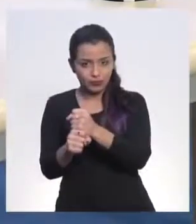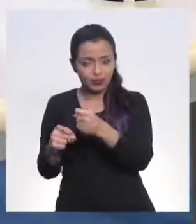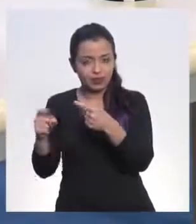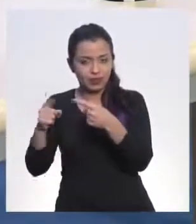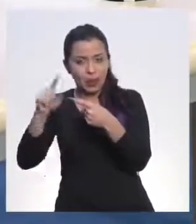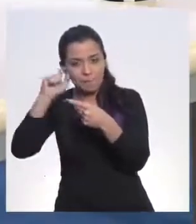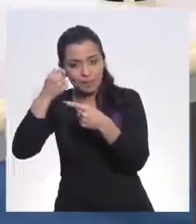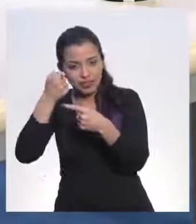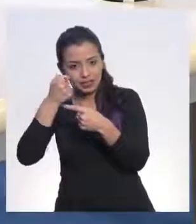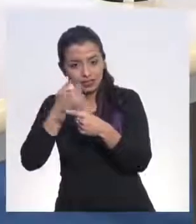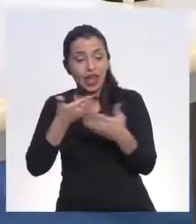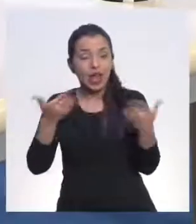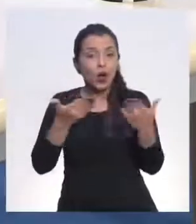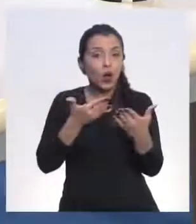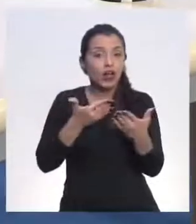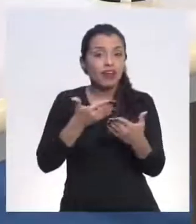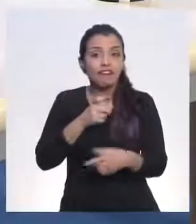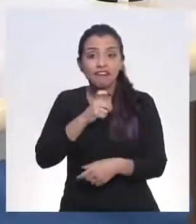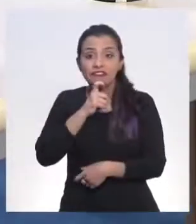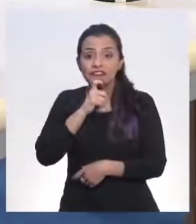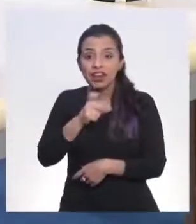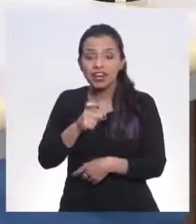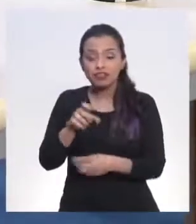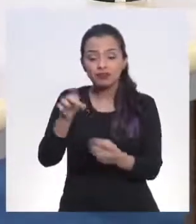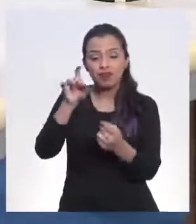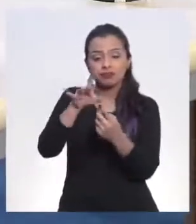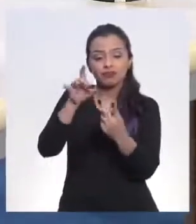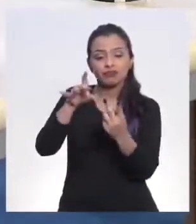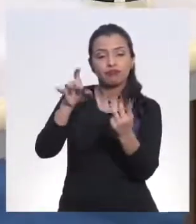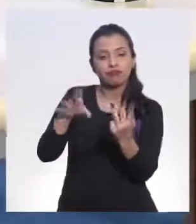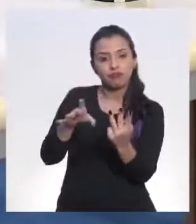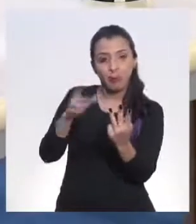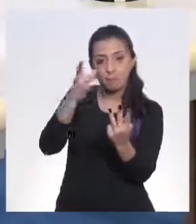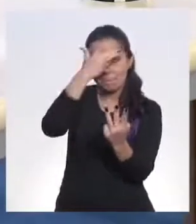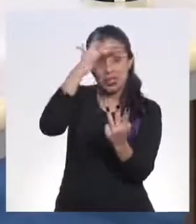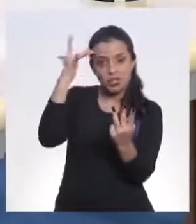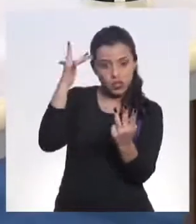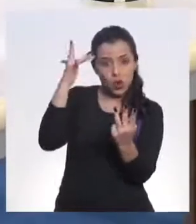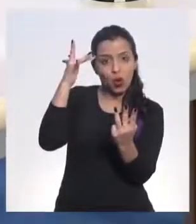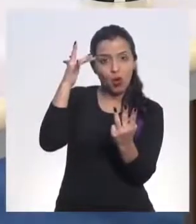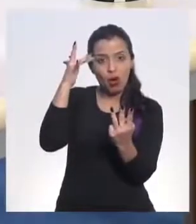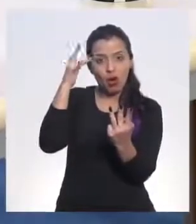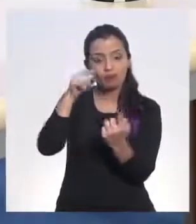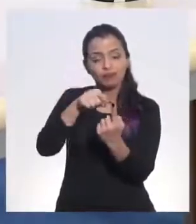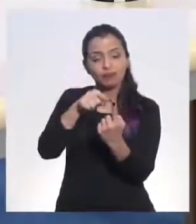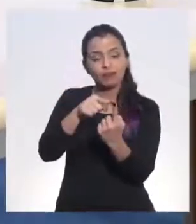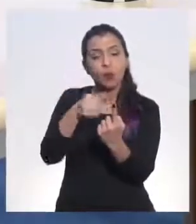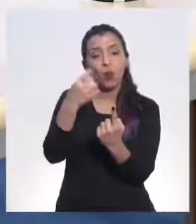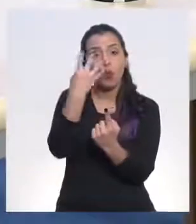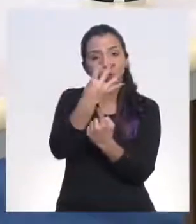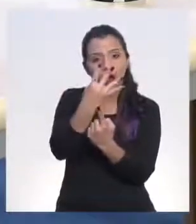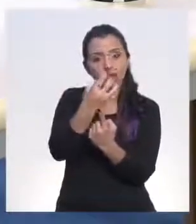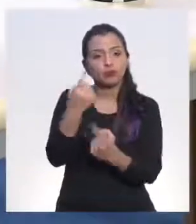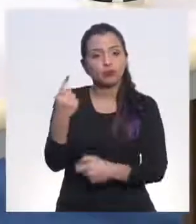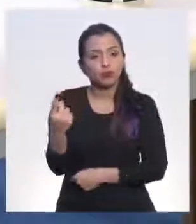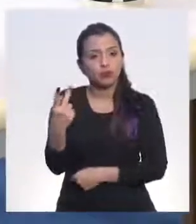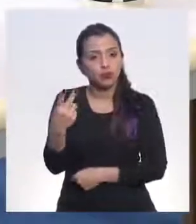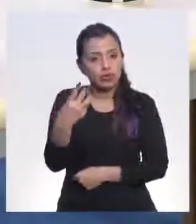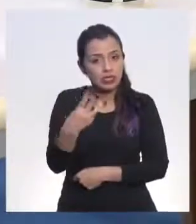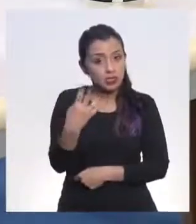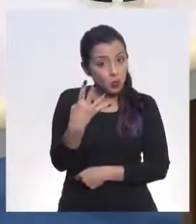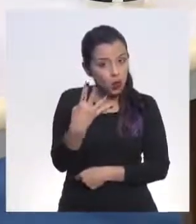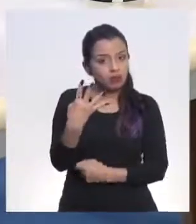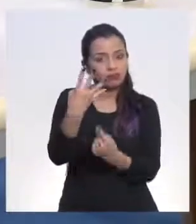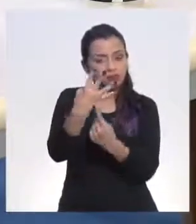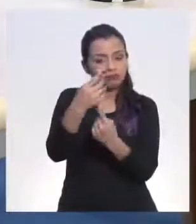Fichas em verdes eu tenho que colocar 4. Então eu vou colocar aqui, ó. Vou até colocar um pouquinho aqui, ó. 1, 2, 3,